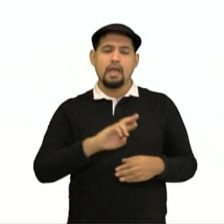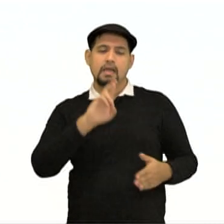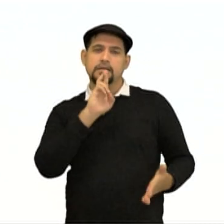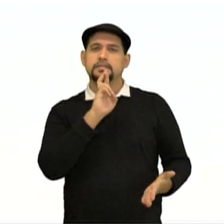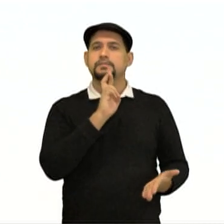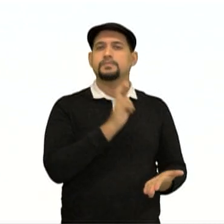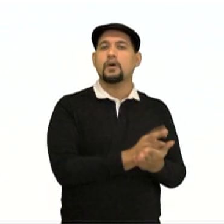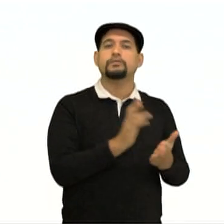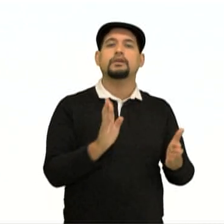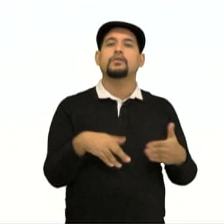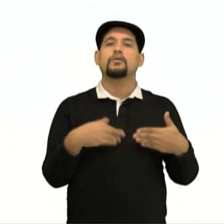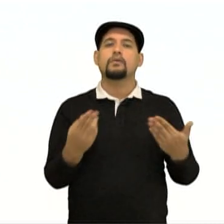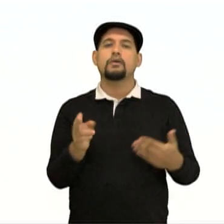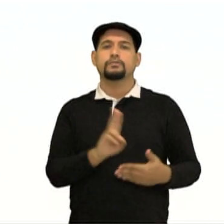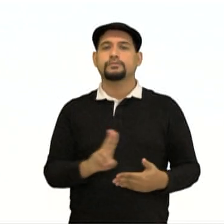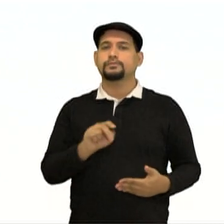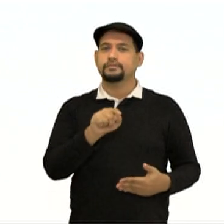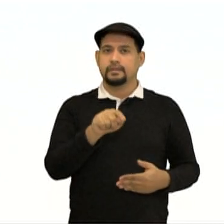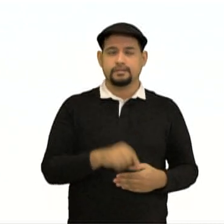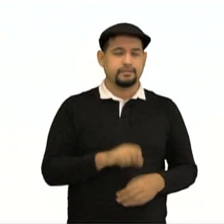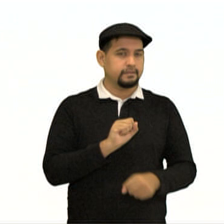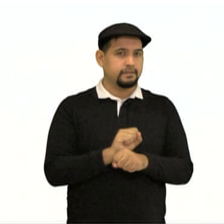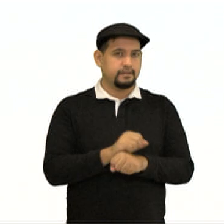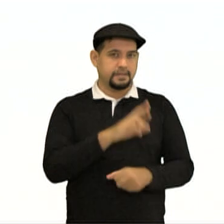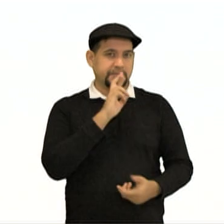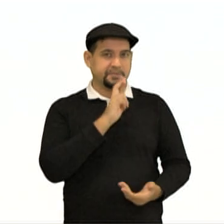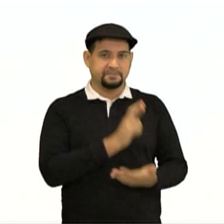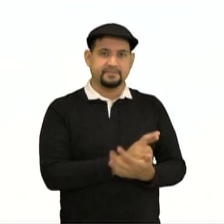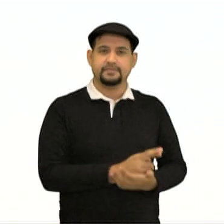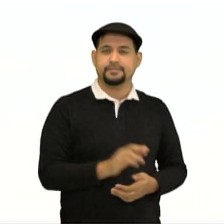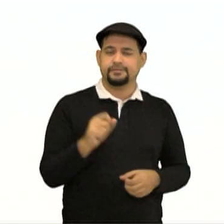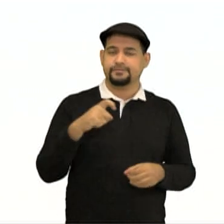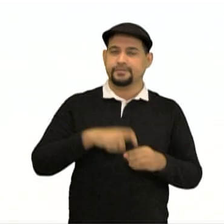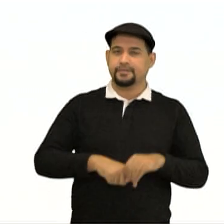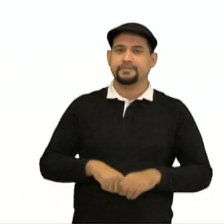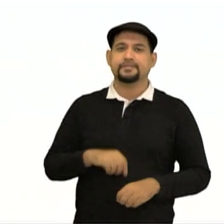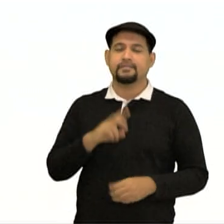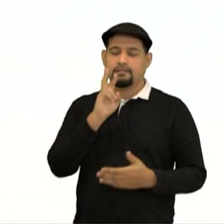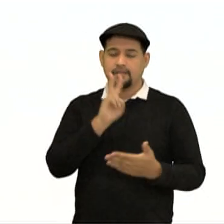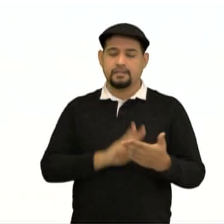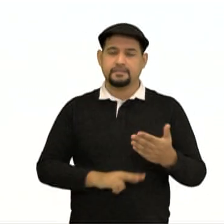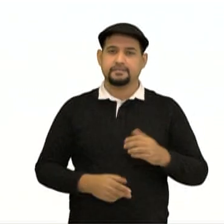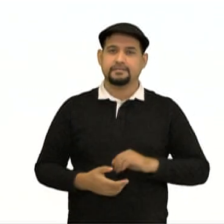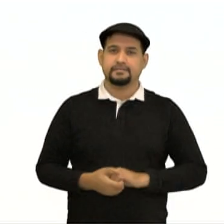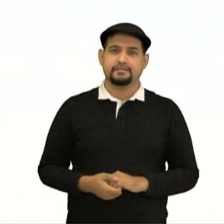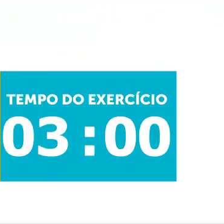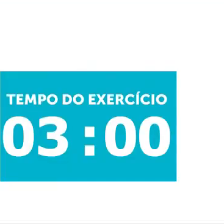respondam qual foi o capital aplicado. Vou dar um tempinho para vocês resolverem e já voltamos a conferir.